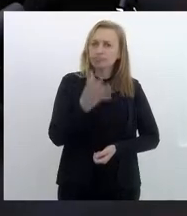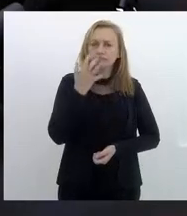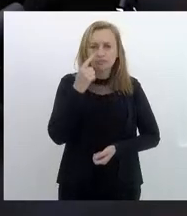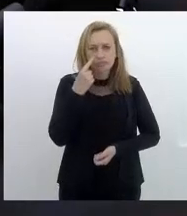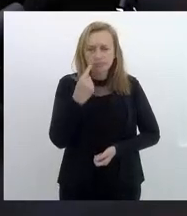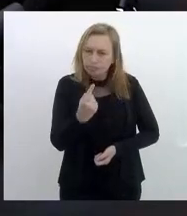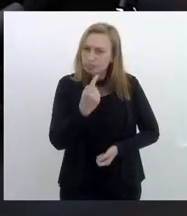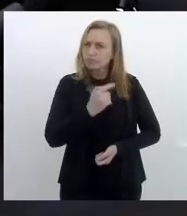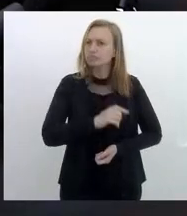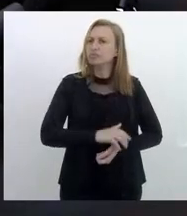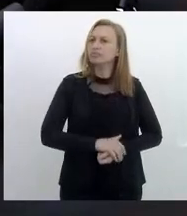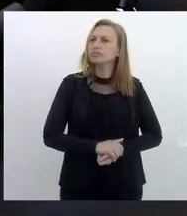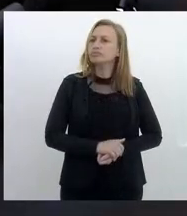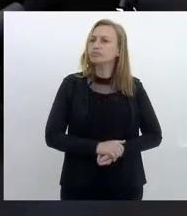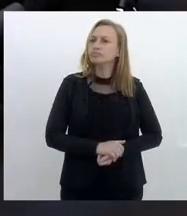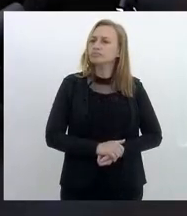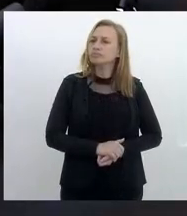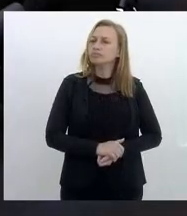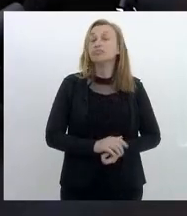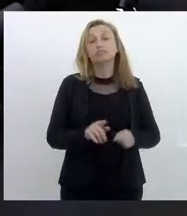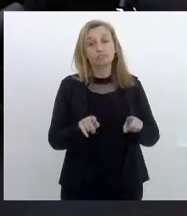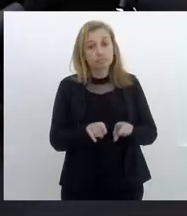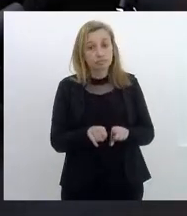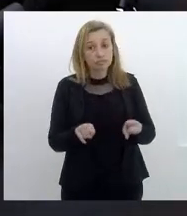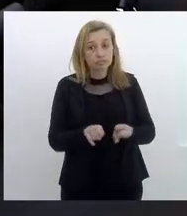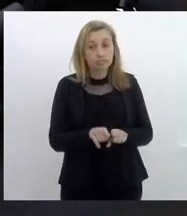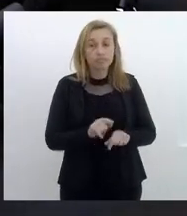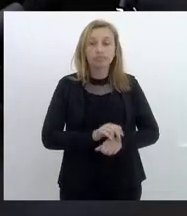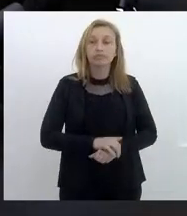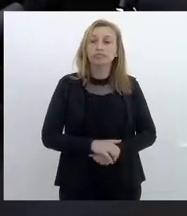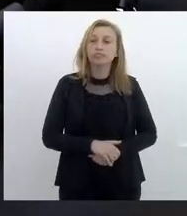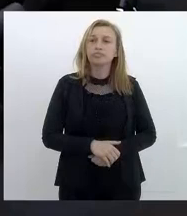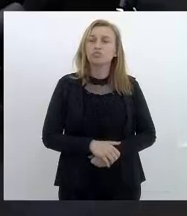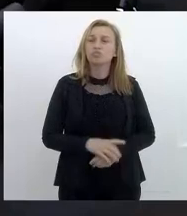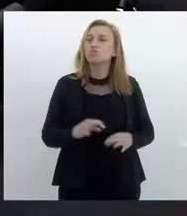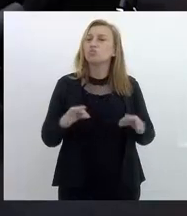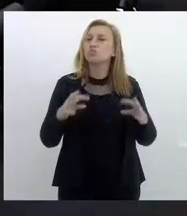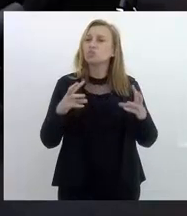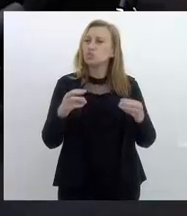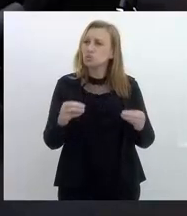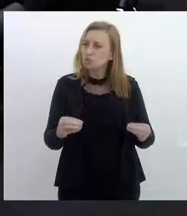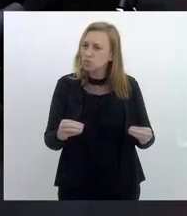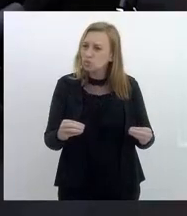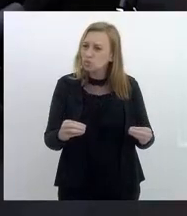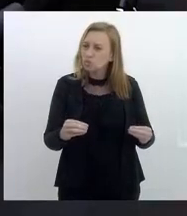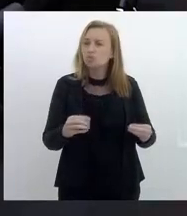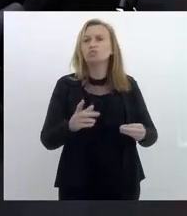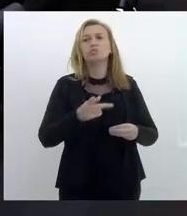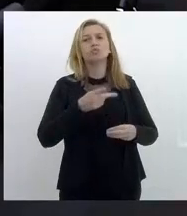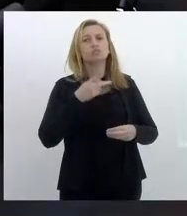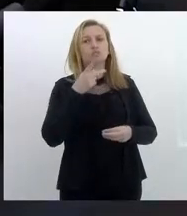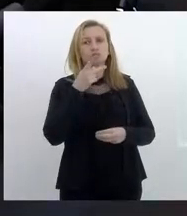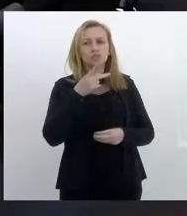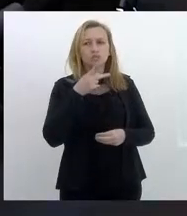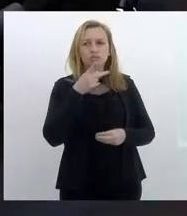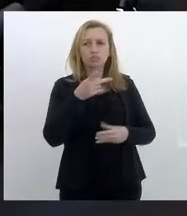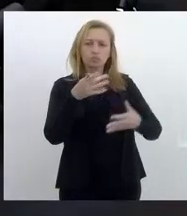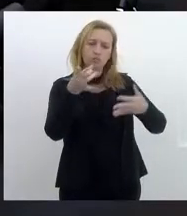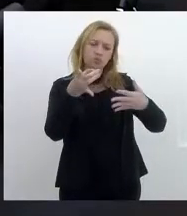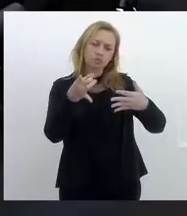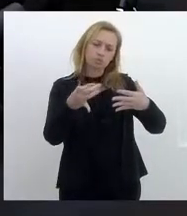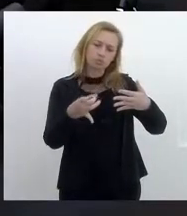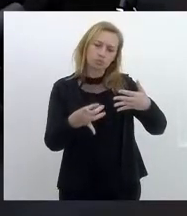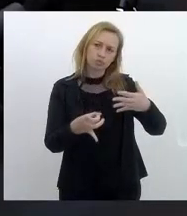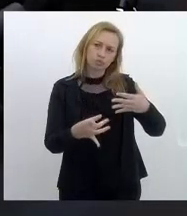vi atentamente também é tudo aquilo que foi exposto é